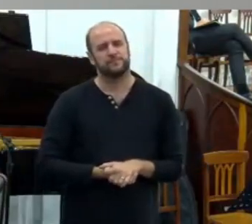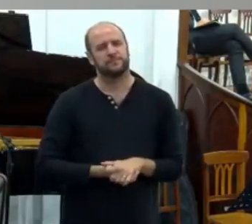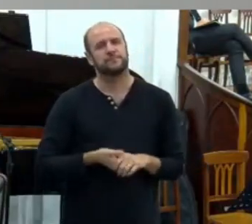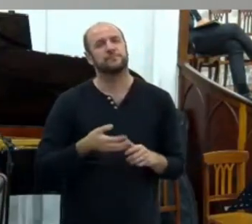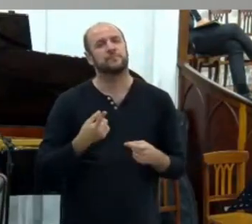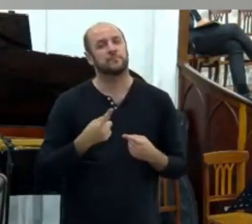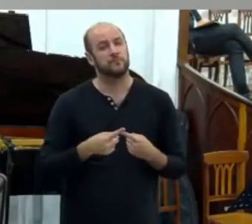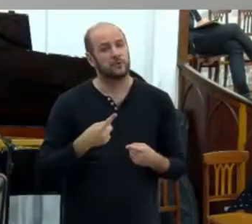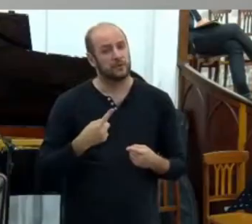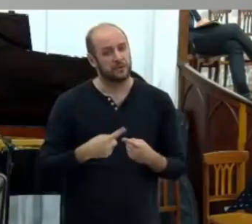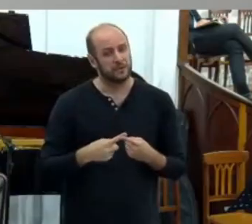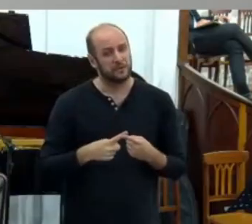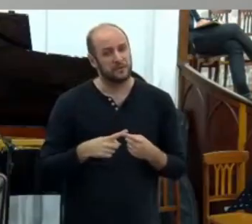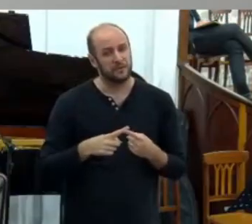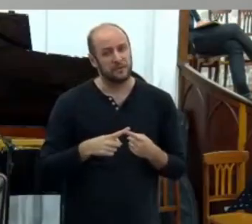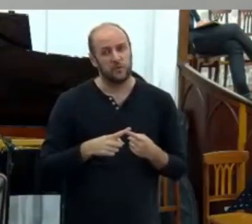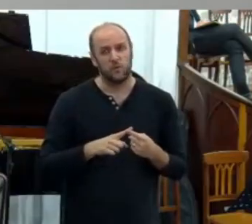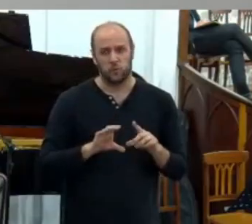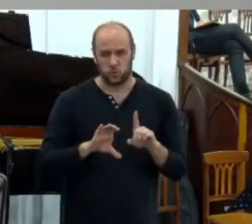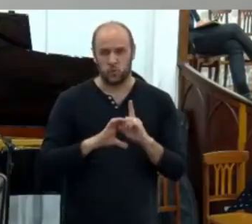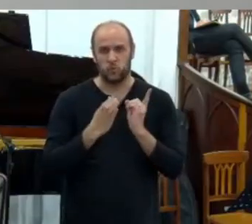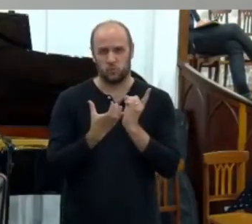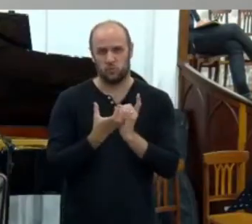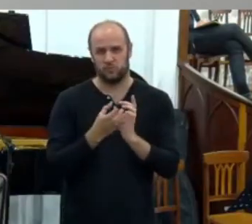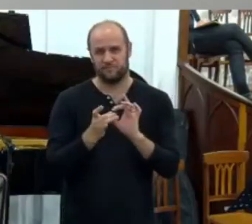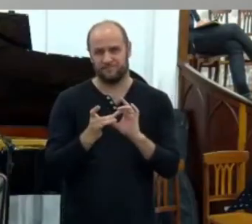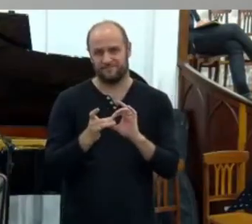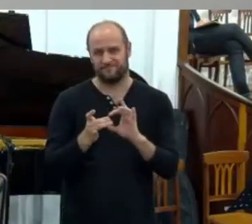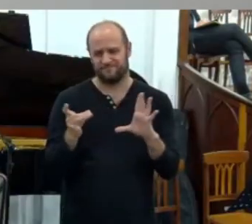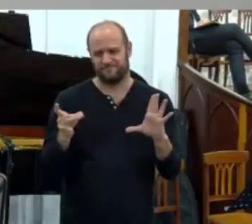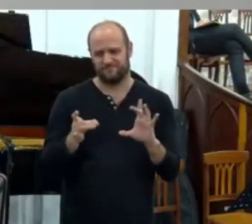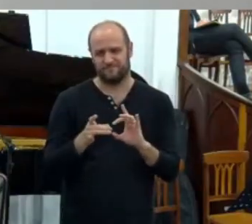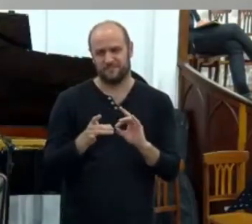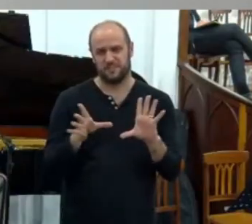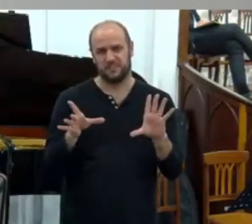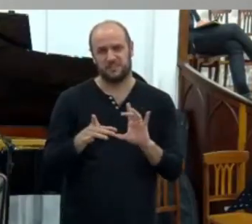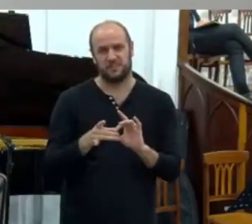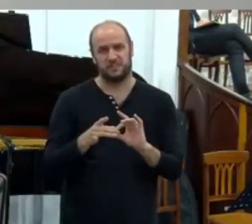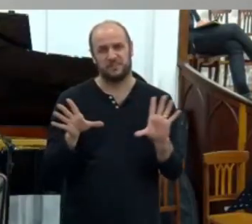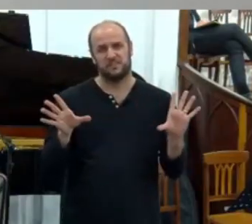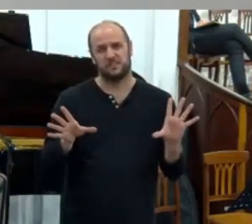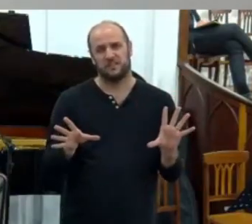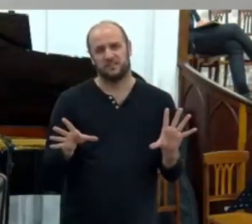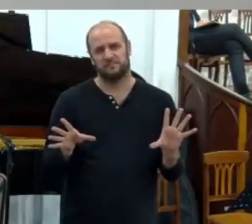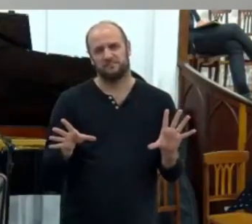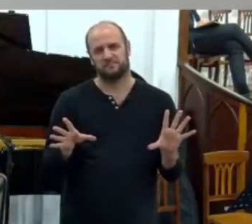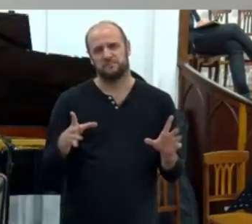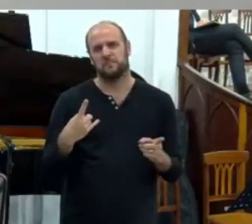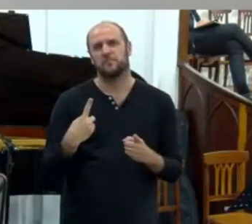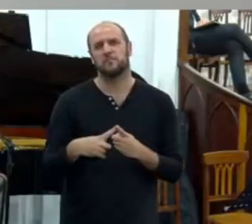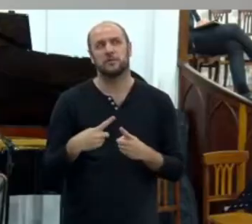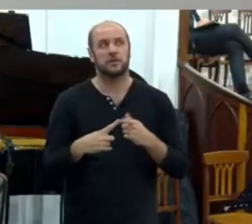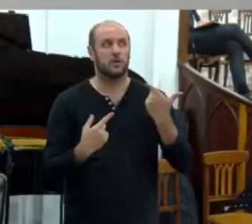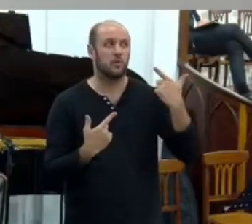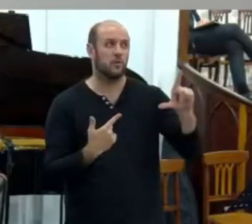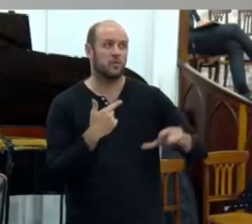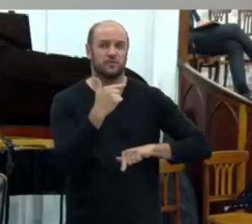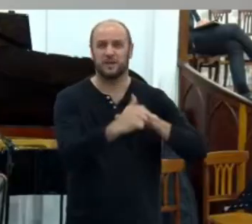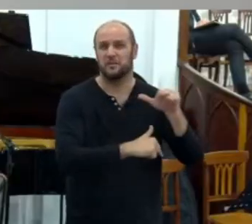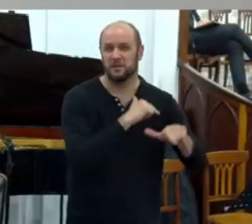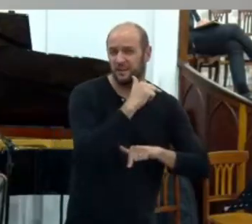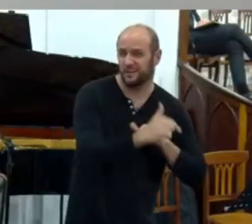Porque deixar gradativamente o dia do Senhor, ou o ajuntamento solene, por causa de outras